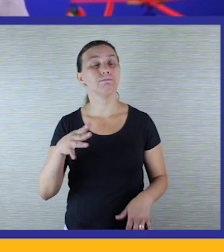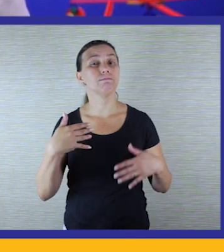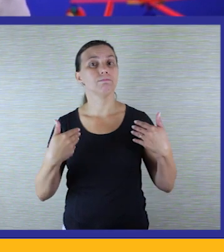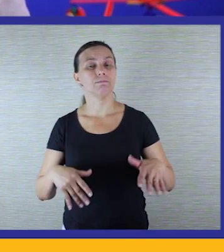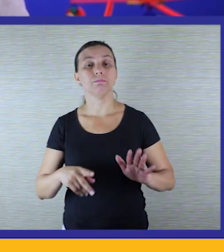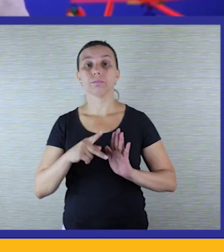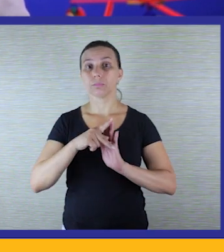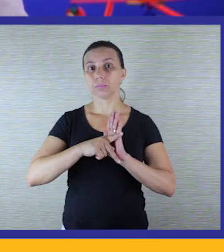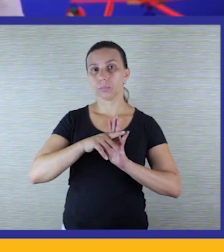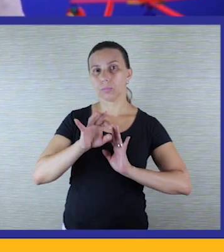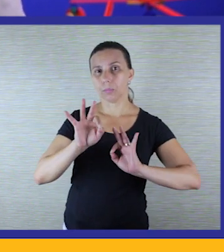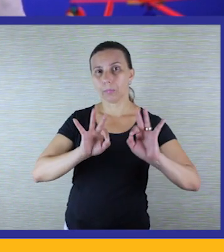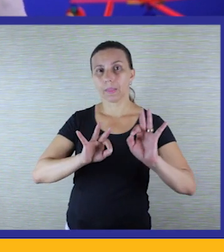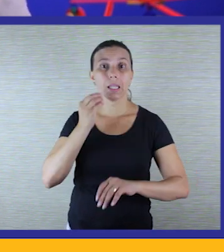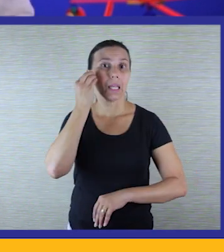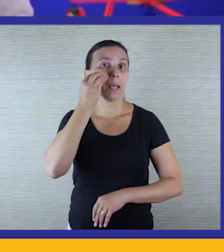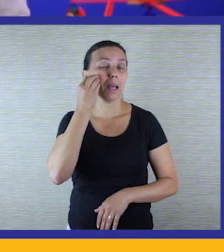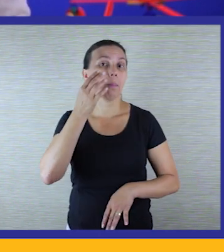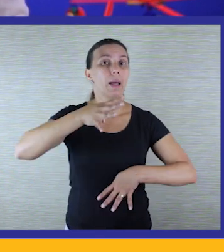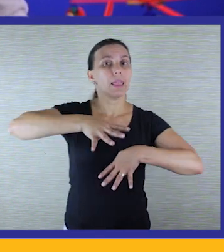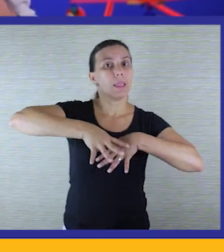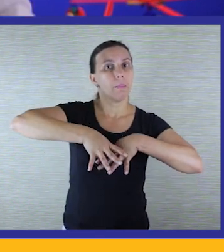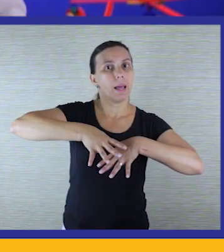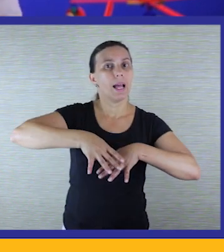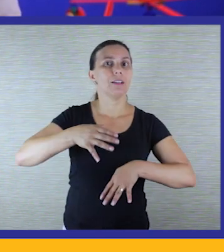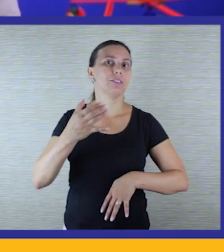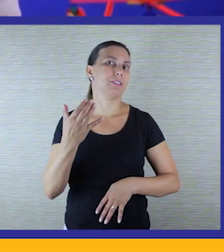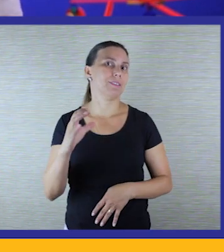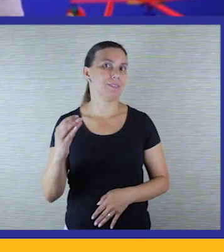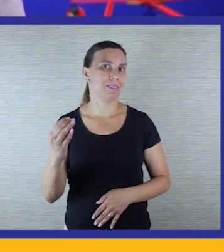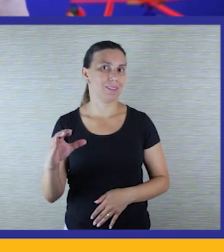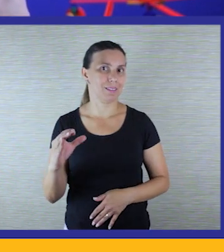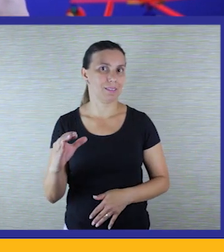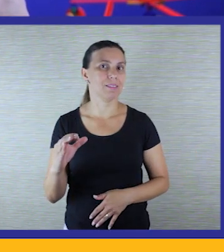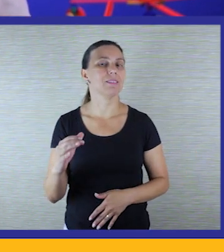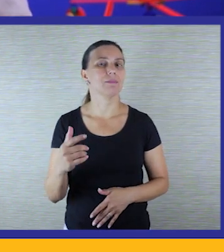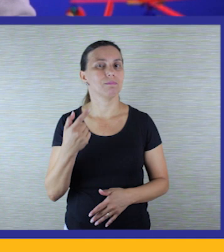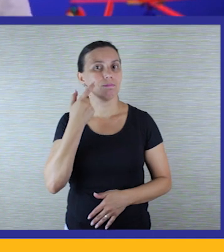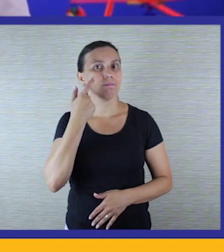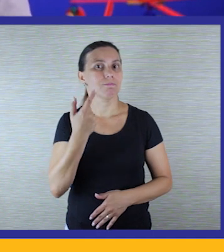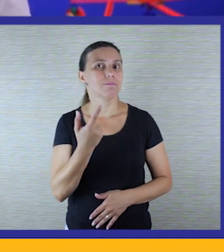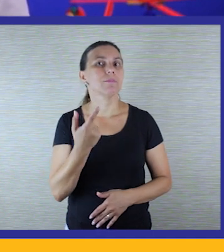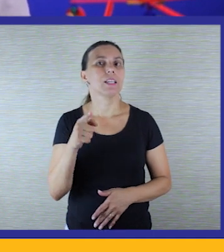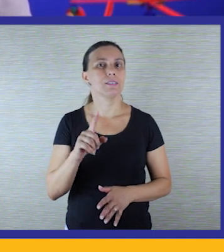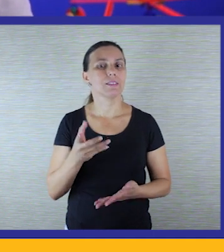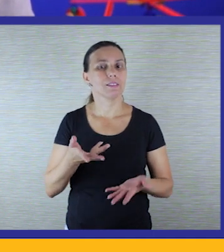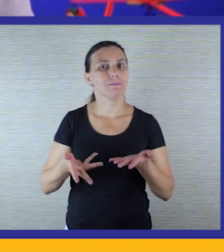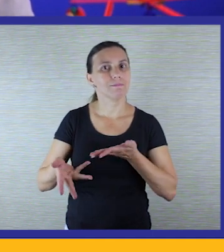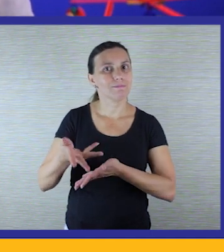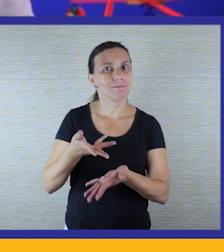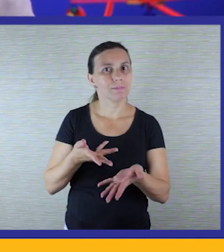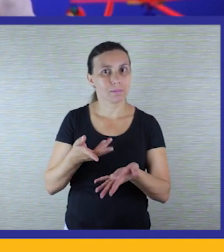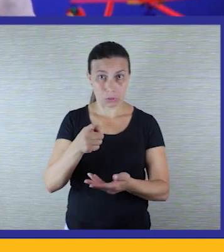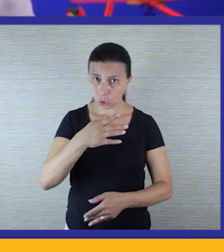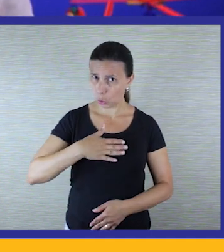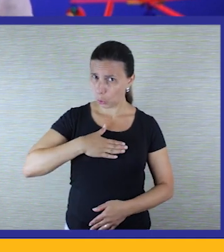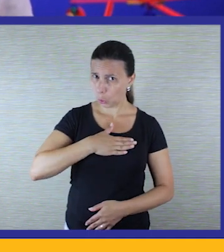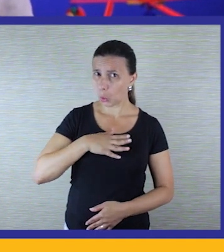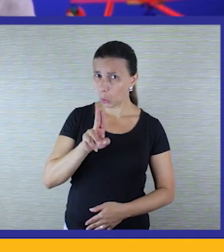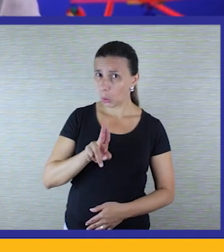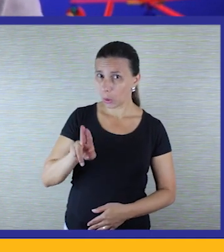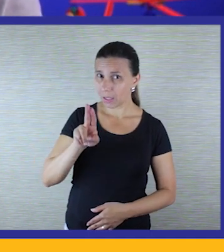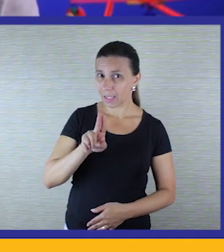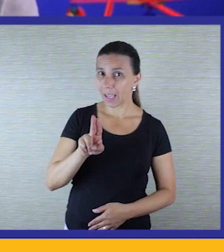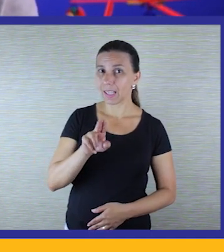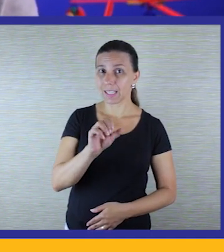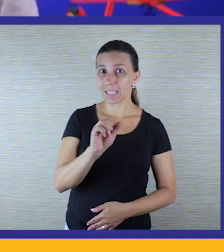mesclam matemática e ciências, explorando a interdisciplinaridade. E aí, gostou de usar o sensor de